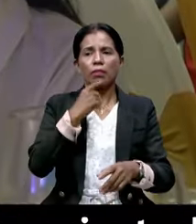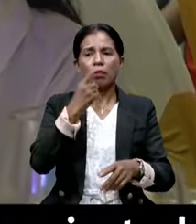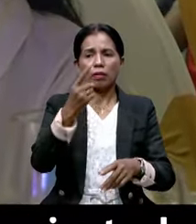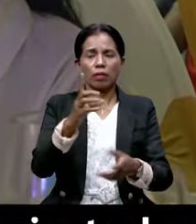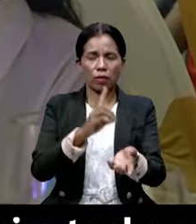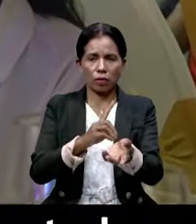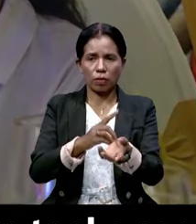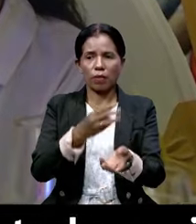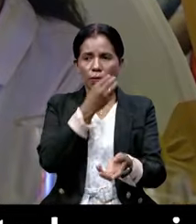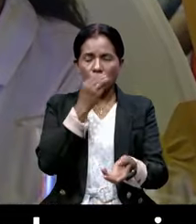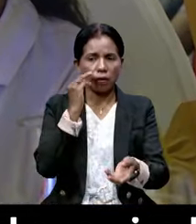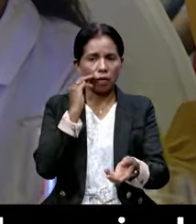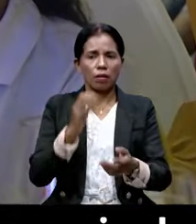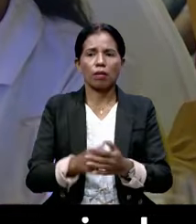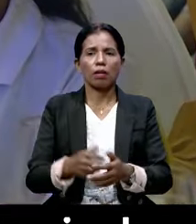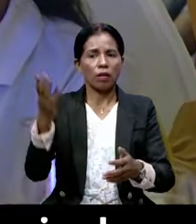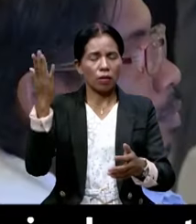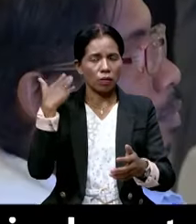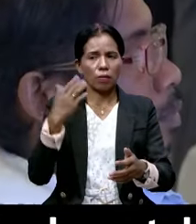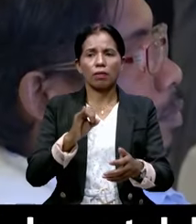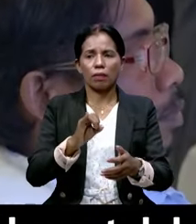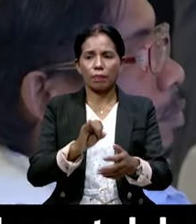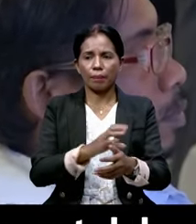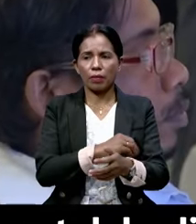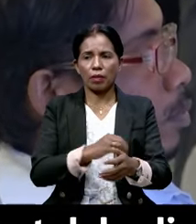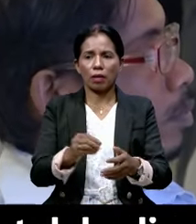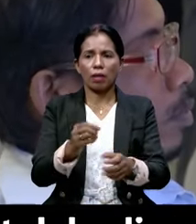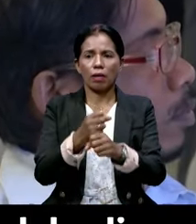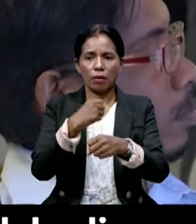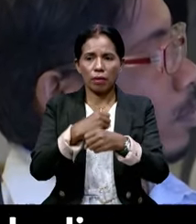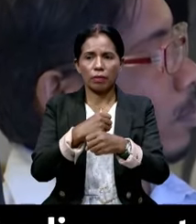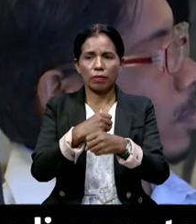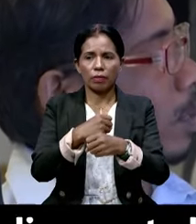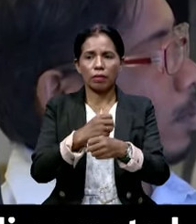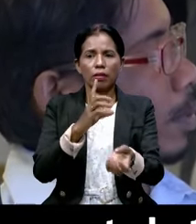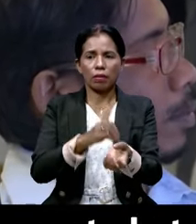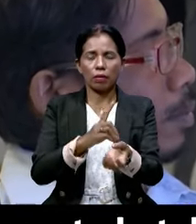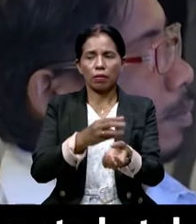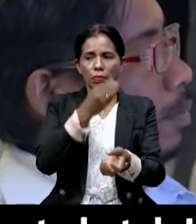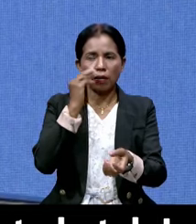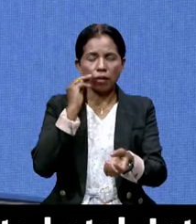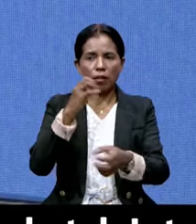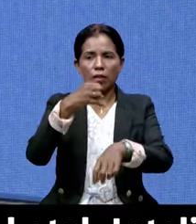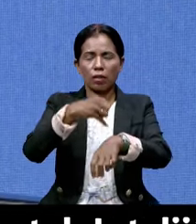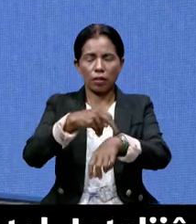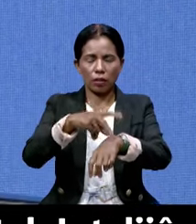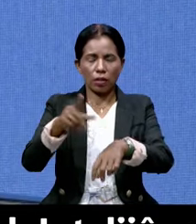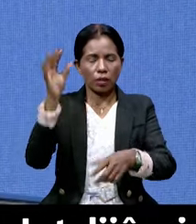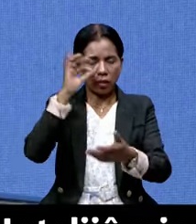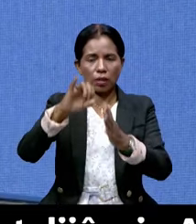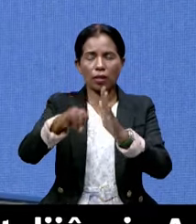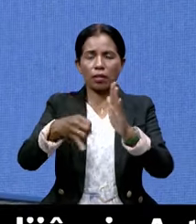Maria, antes de vamos matar Dalan, em esse survey, Dr. Maria, líder nacional ida, e secretário-geral partido